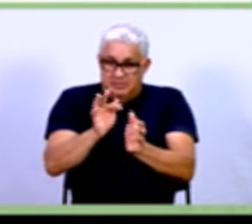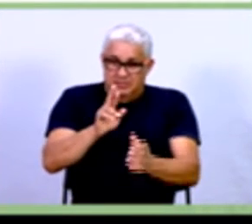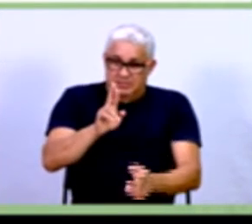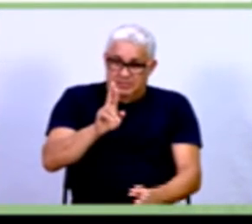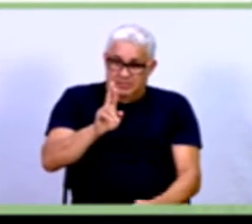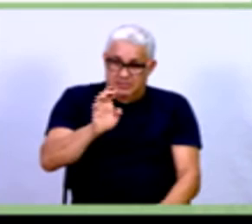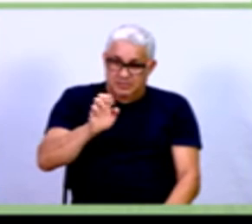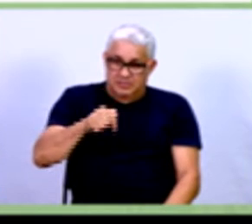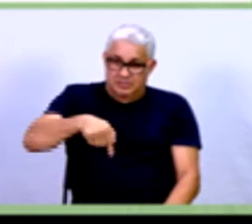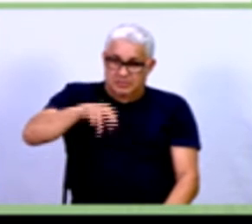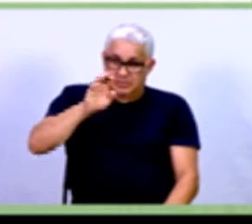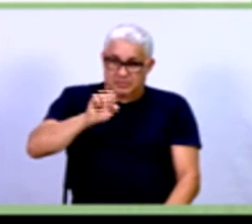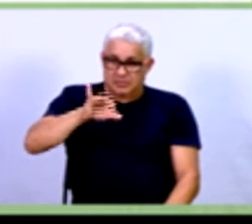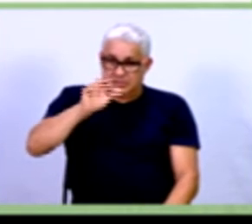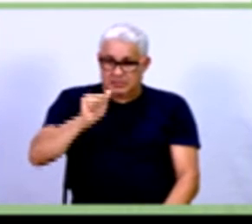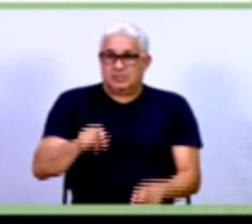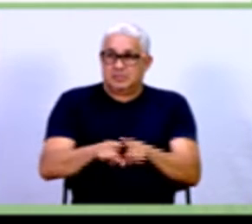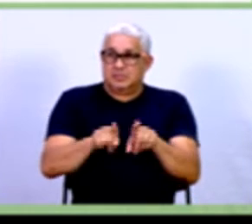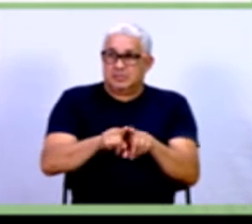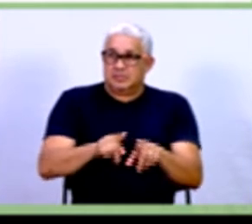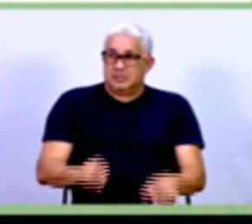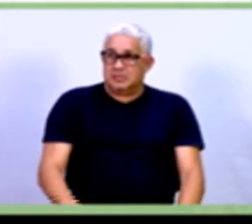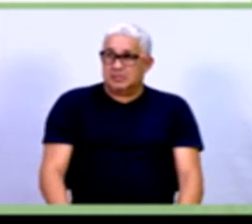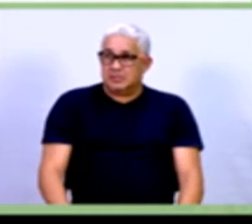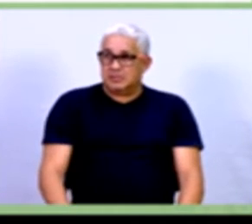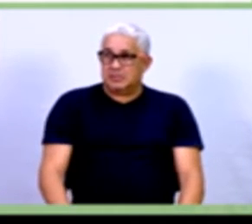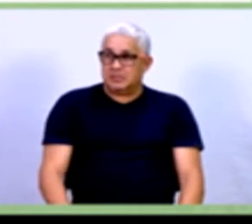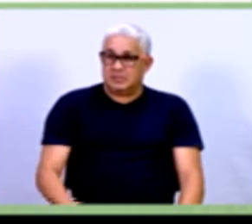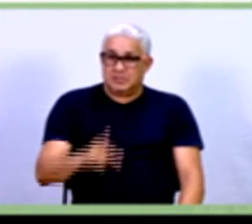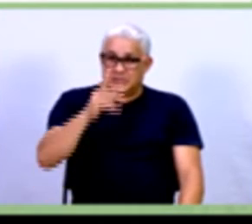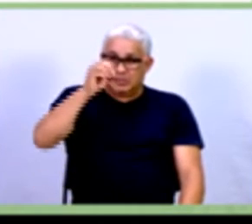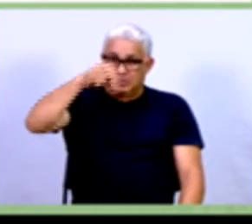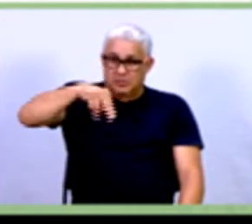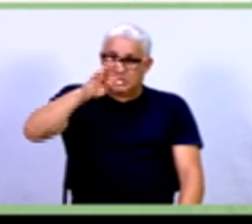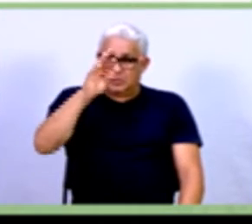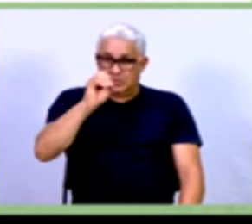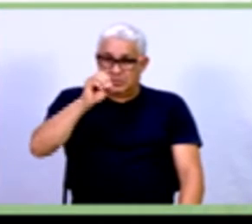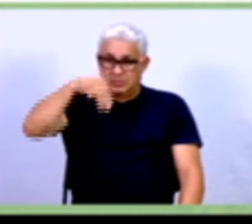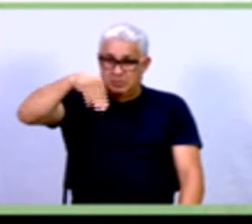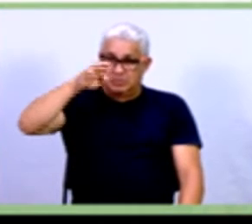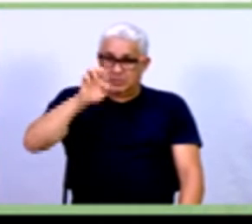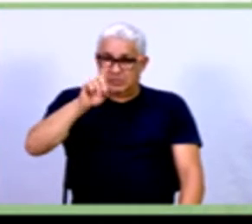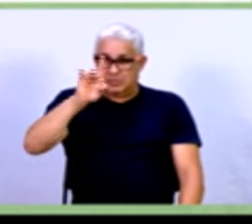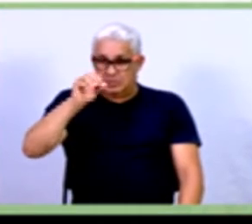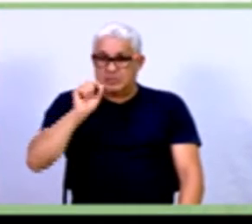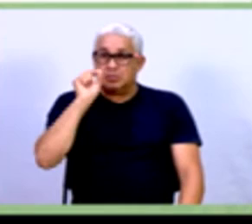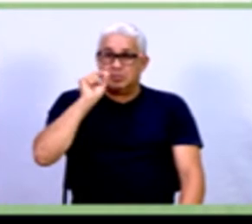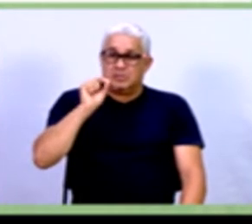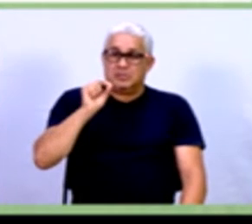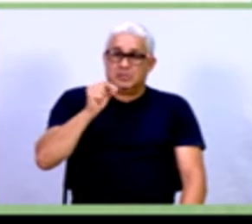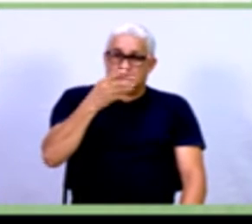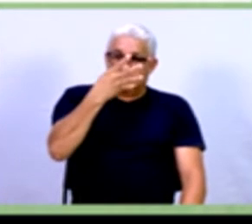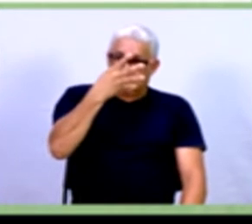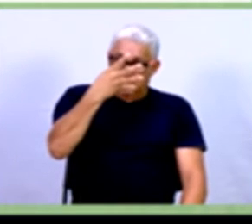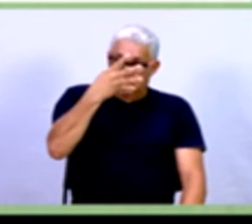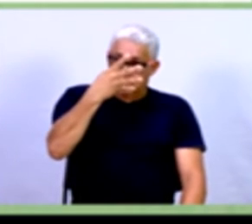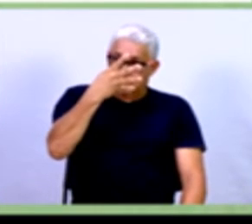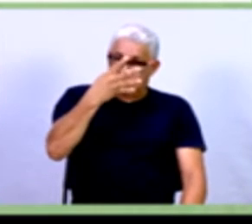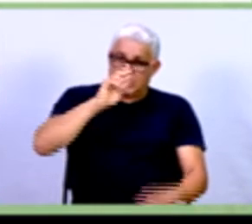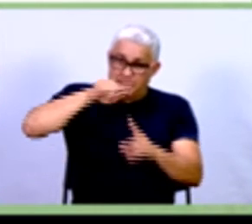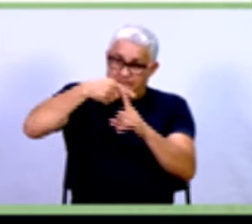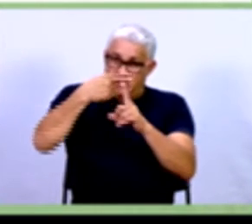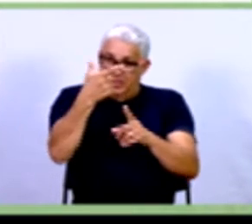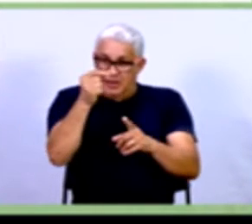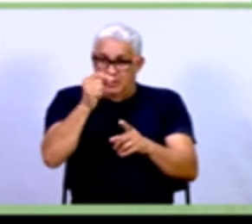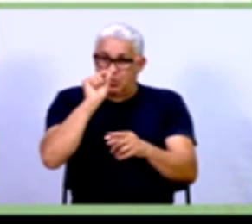de encontrar. O ponto médio é muito fácil, tá? O que a gente vai fazer? 4 mais 20, 24. Ponto médio nada mais é do